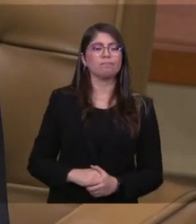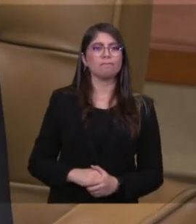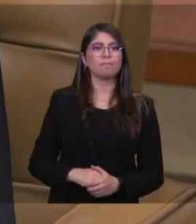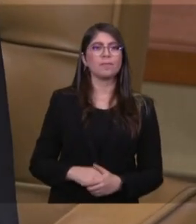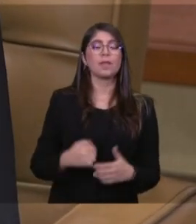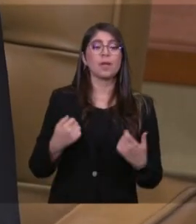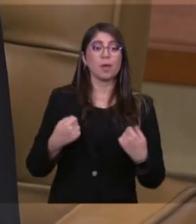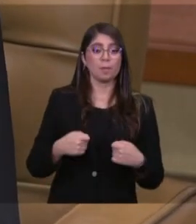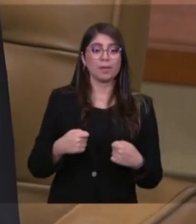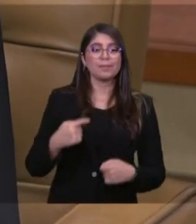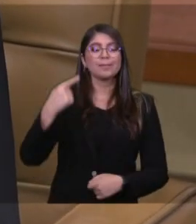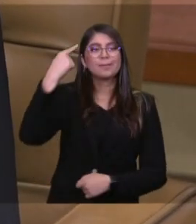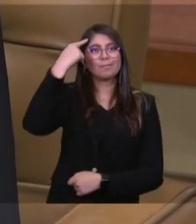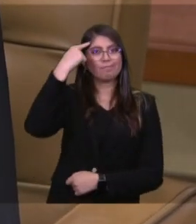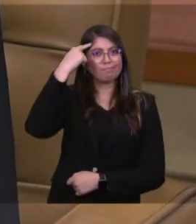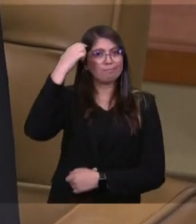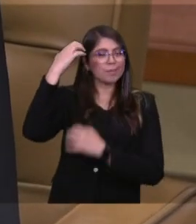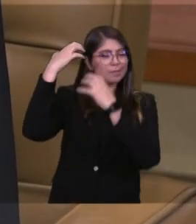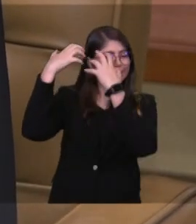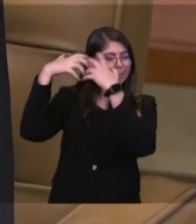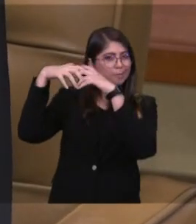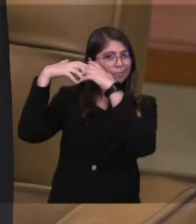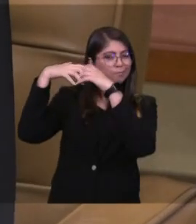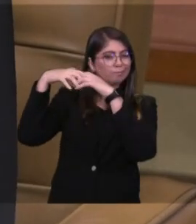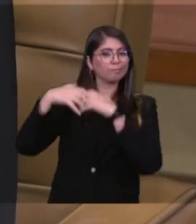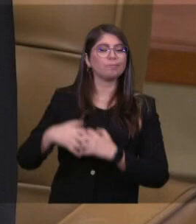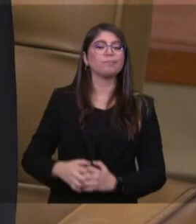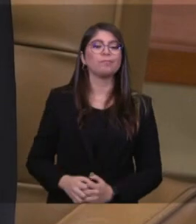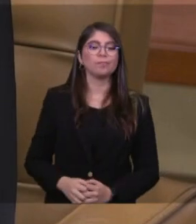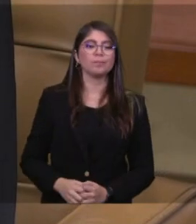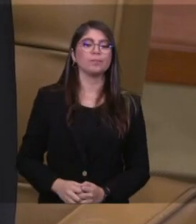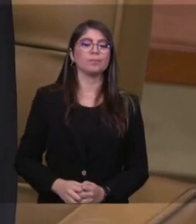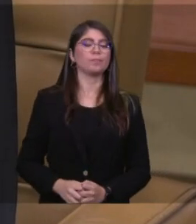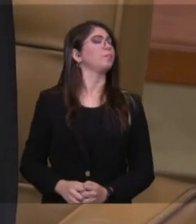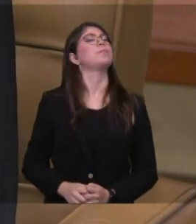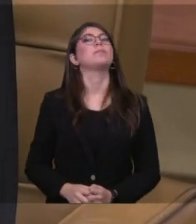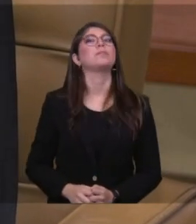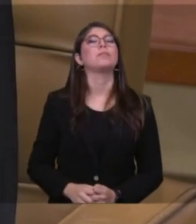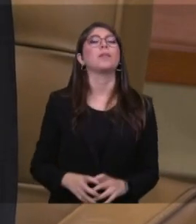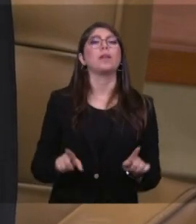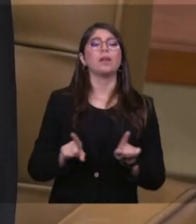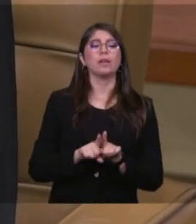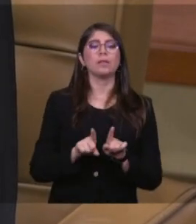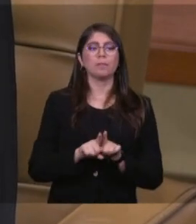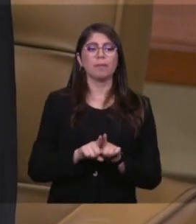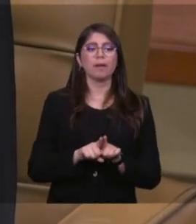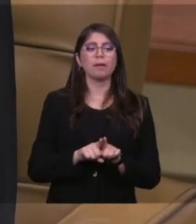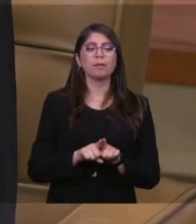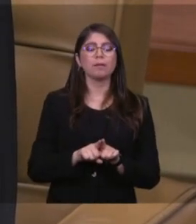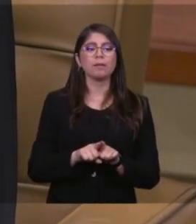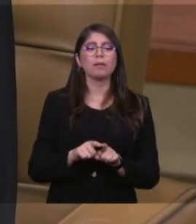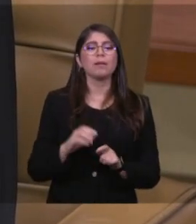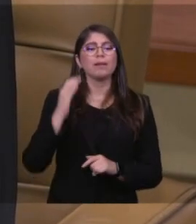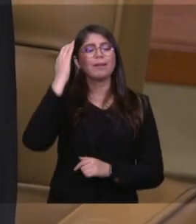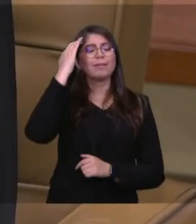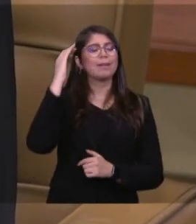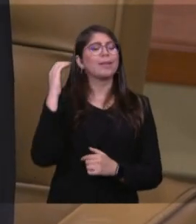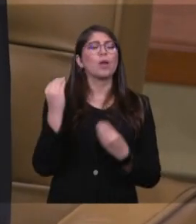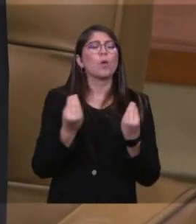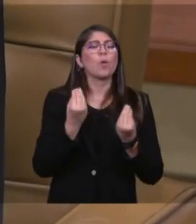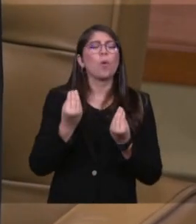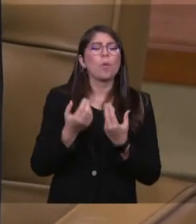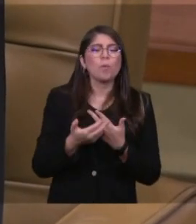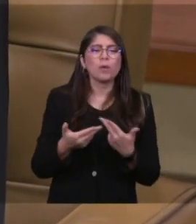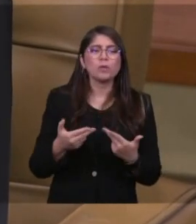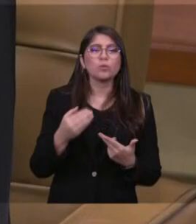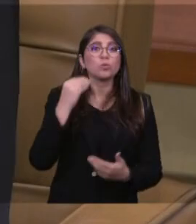que isso seja pensado. E que seja interpretado, inclusive, esta questão como